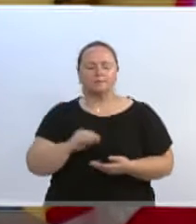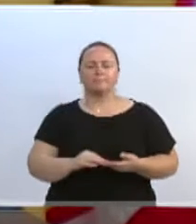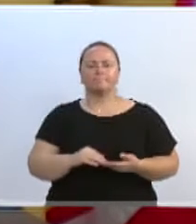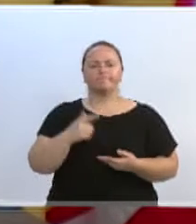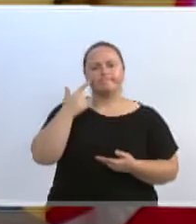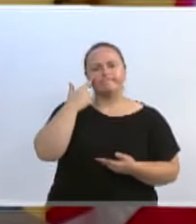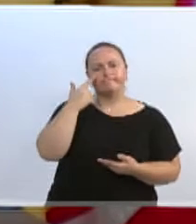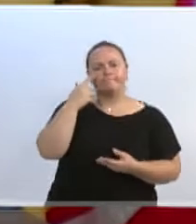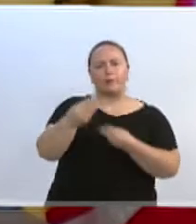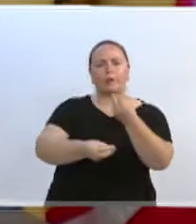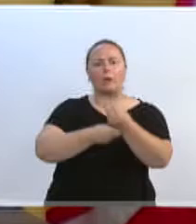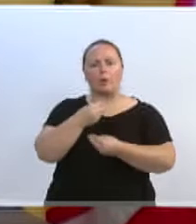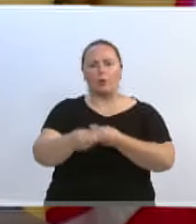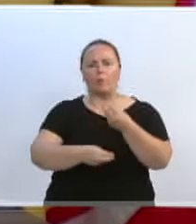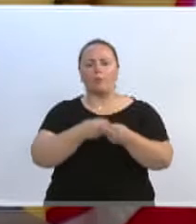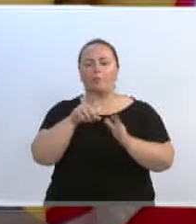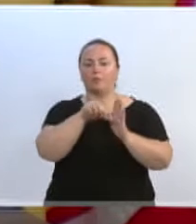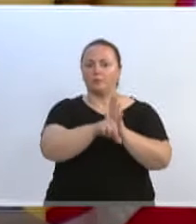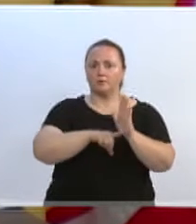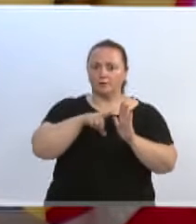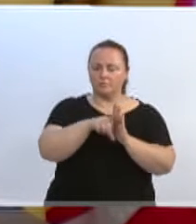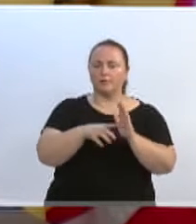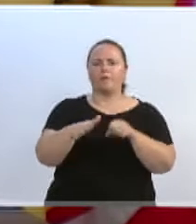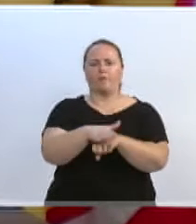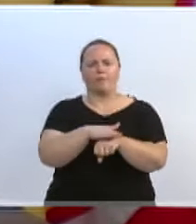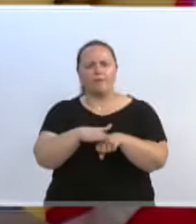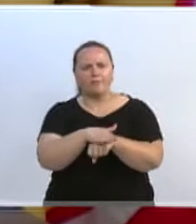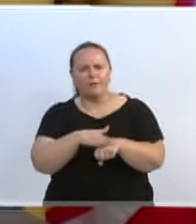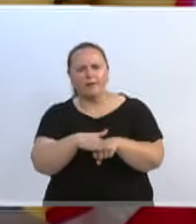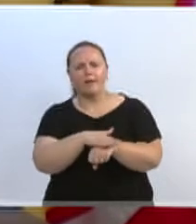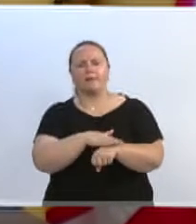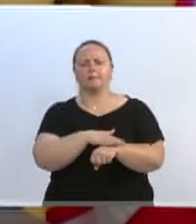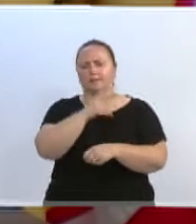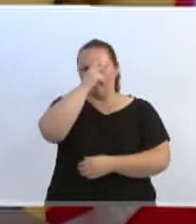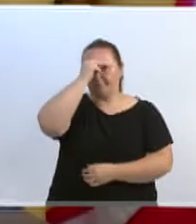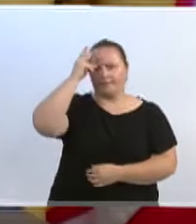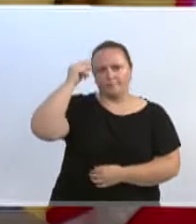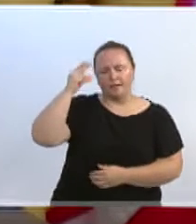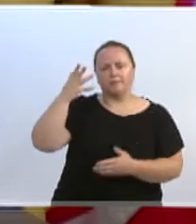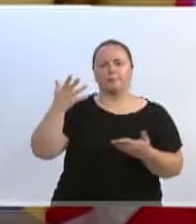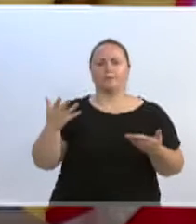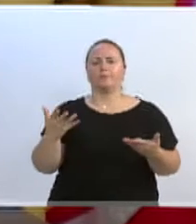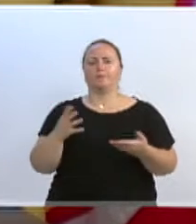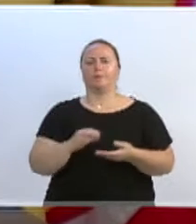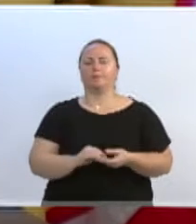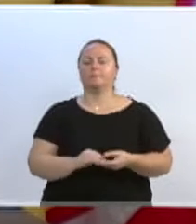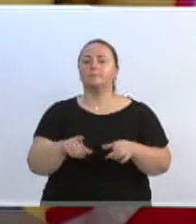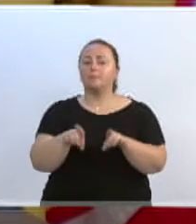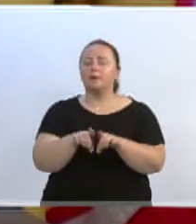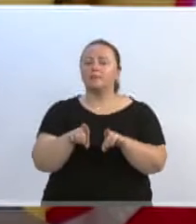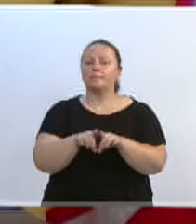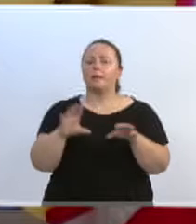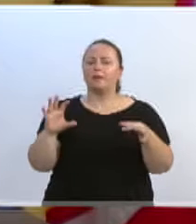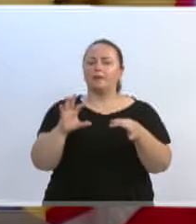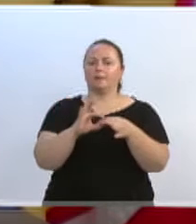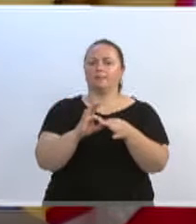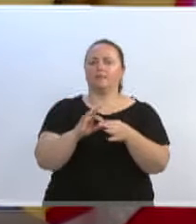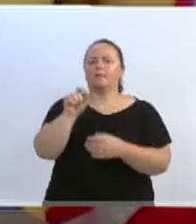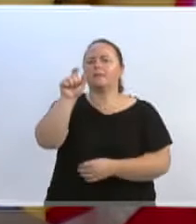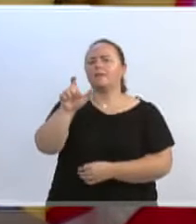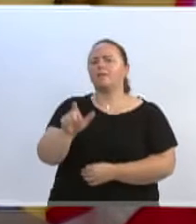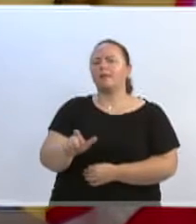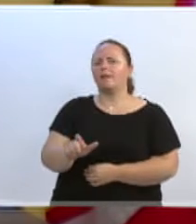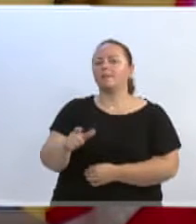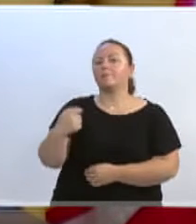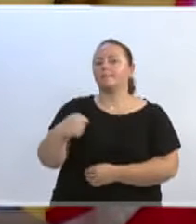os encaminhamentos das minhas legislações com muita conversa, tanto com o Legislativo quanto com o Executivo, né, e até, inclusive, com quem é com a